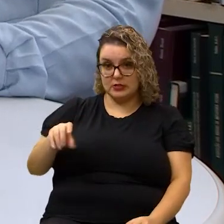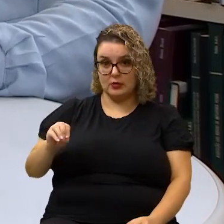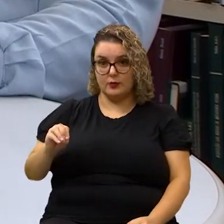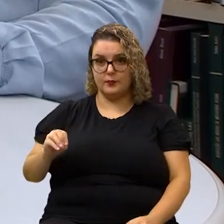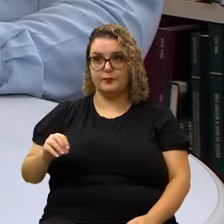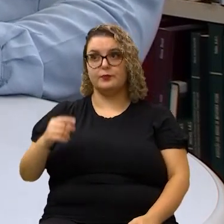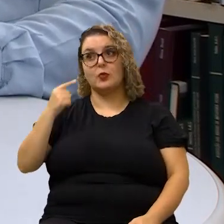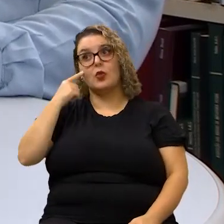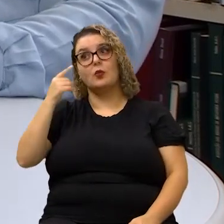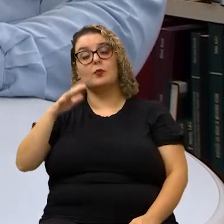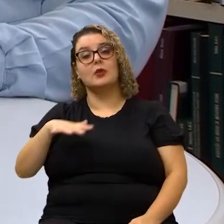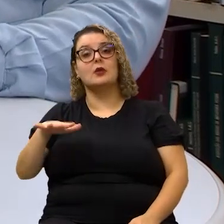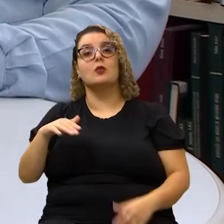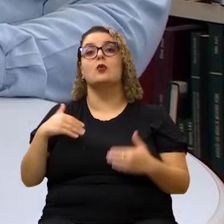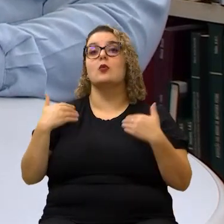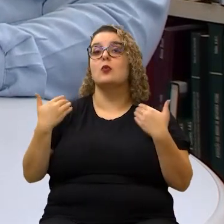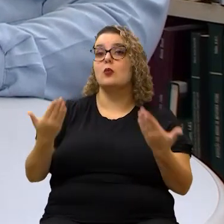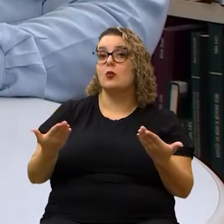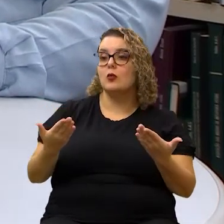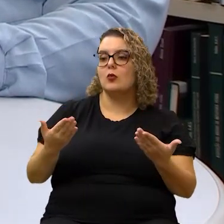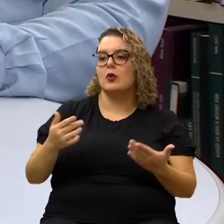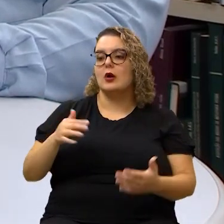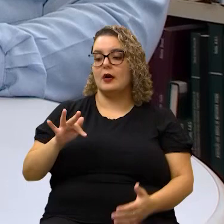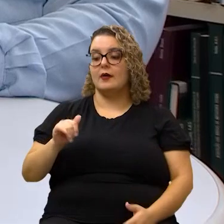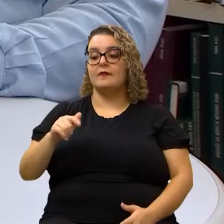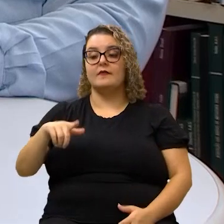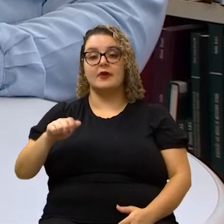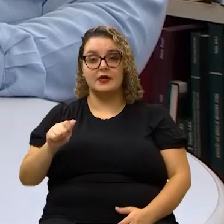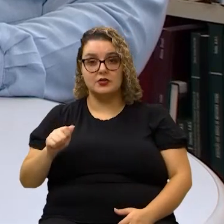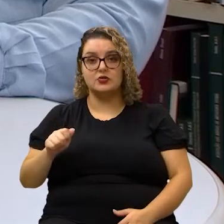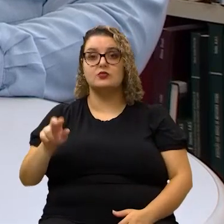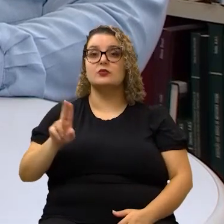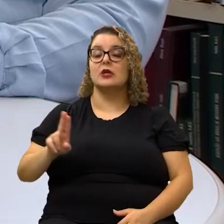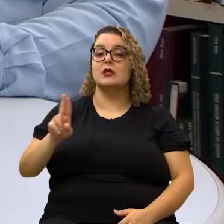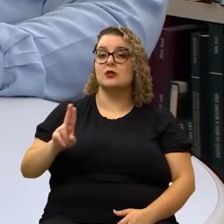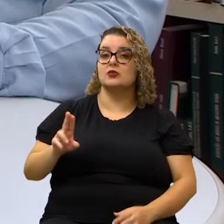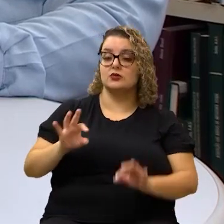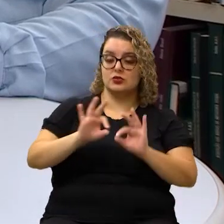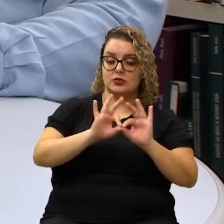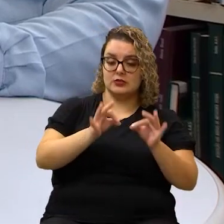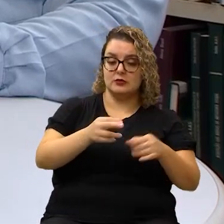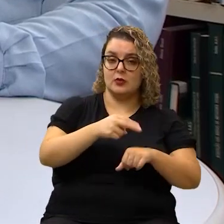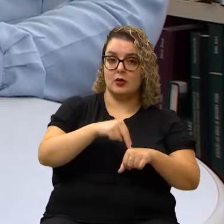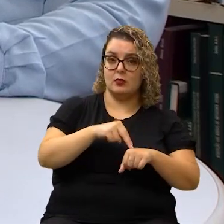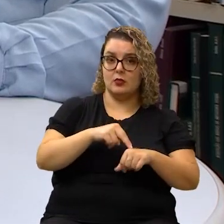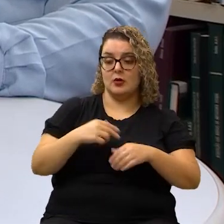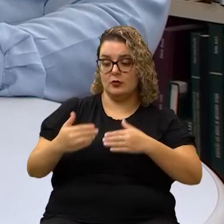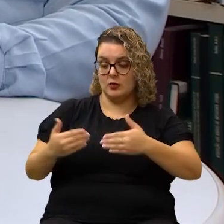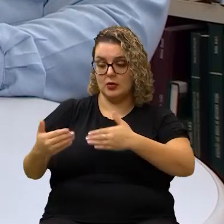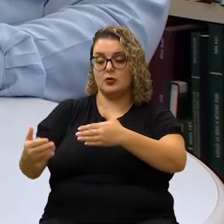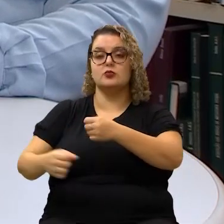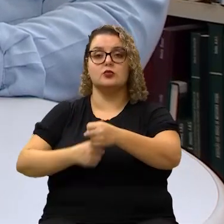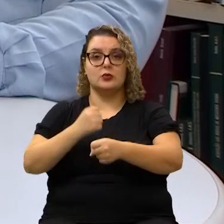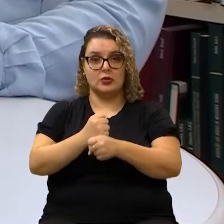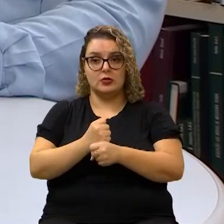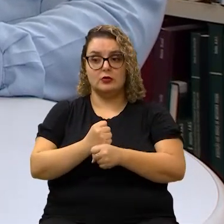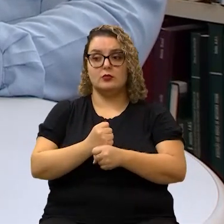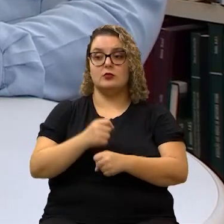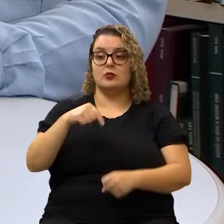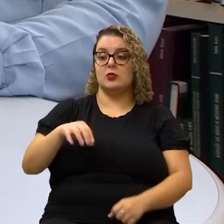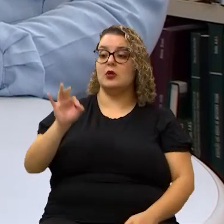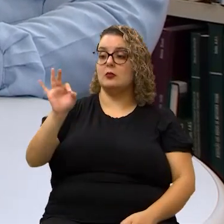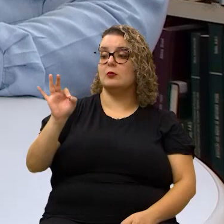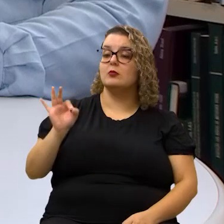vão fazer uma estimativa de quais serão as faixas que ele vai ocupar de Simples Nacional ao longo daquele ano, para que